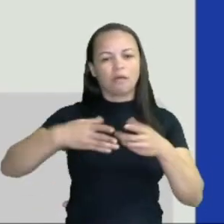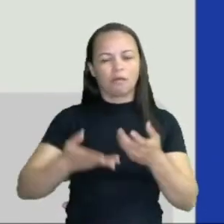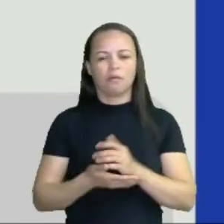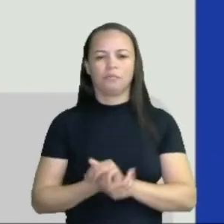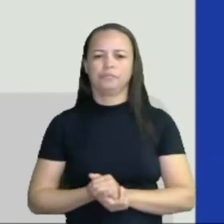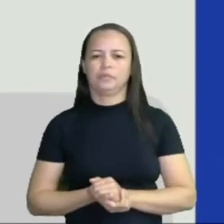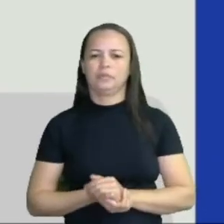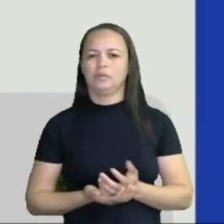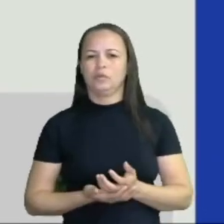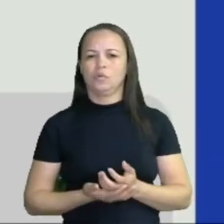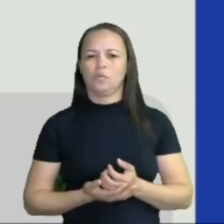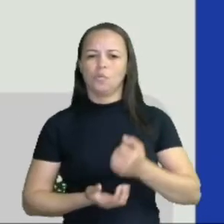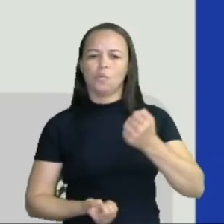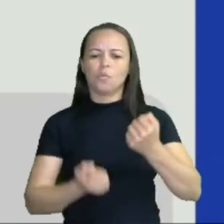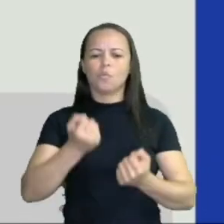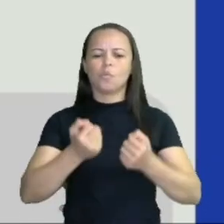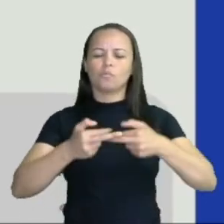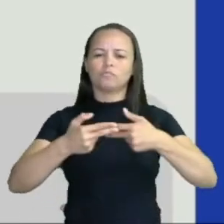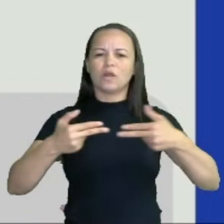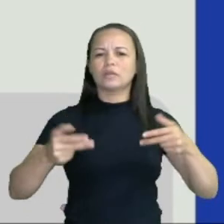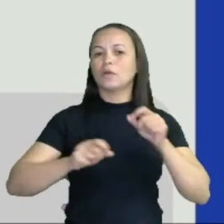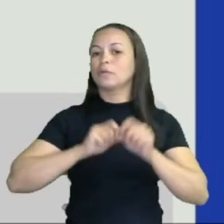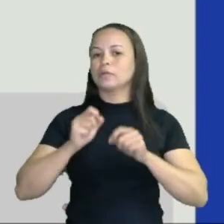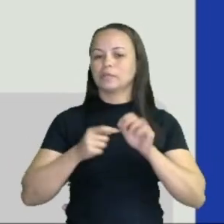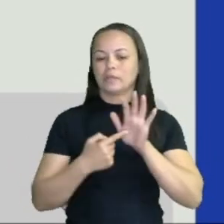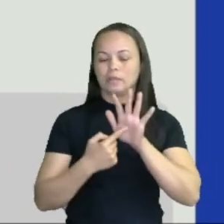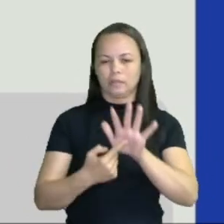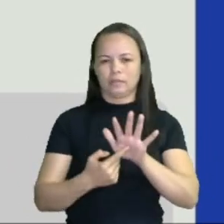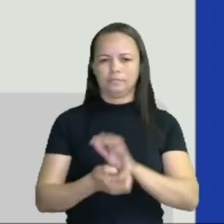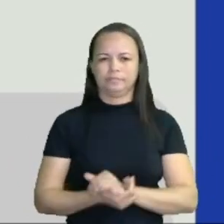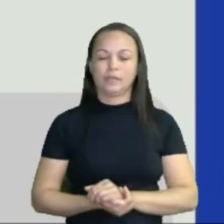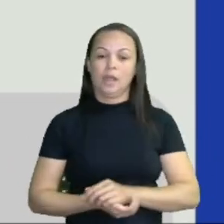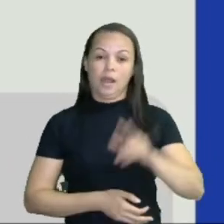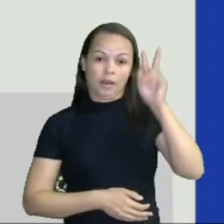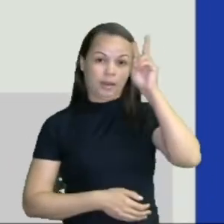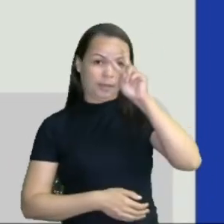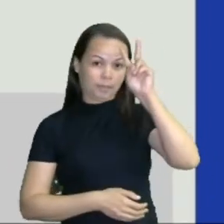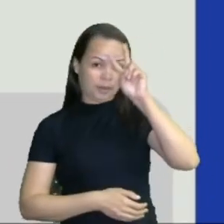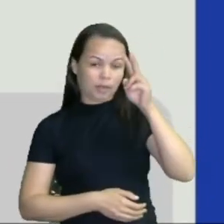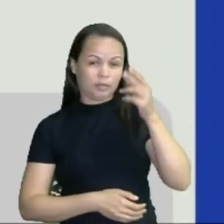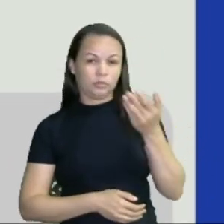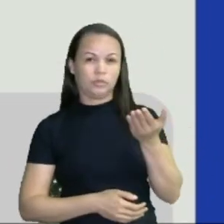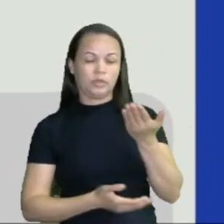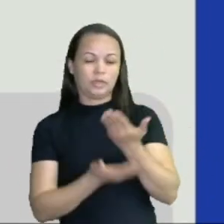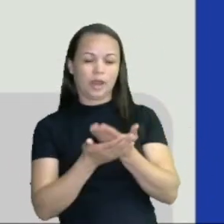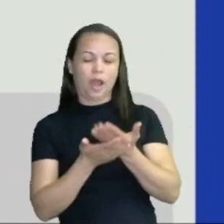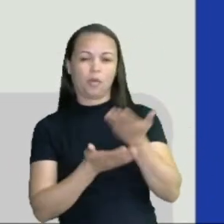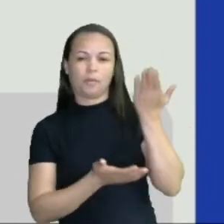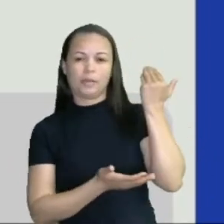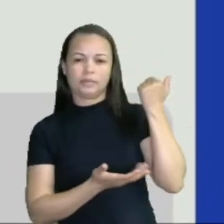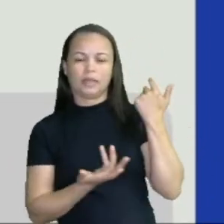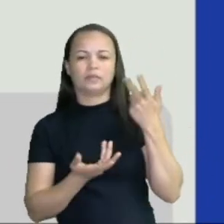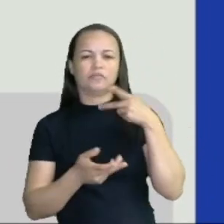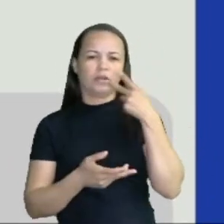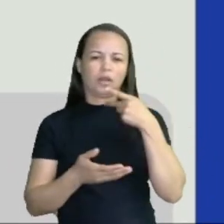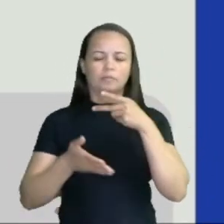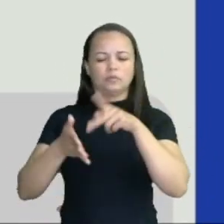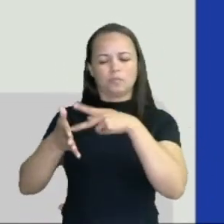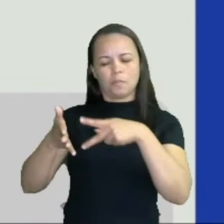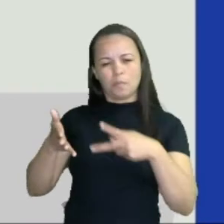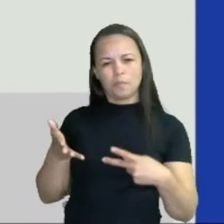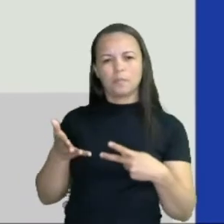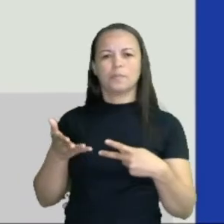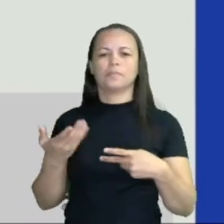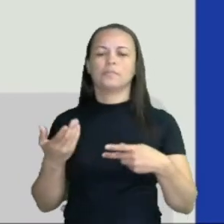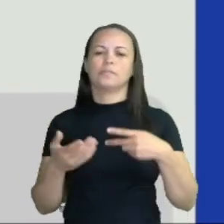primeira estrofe. Lembrando que na aula passada nós vimos, né? Nós estudamos também sobre poema e poesia, aprendemos o